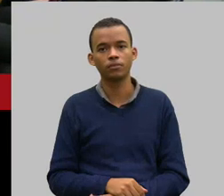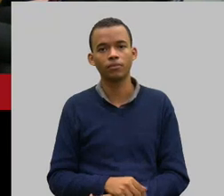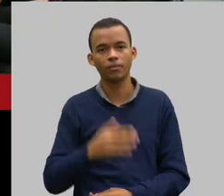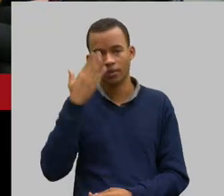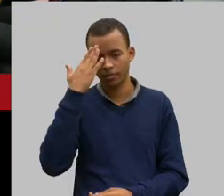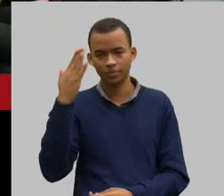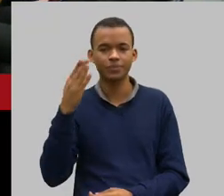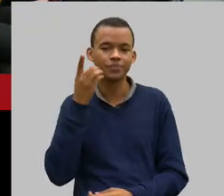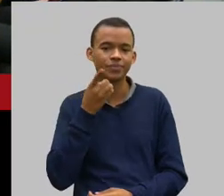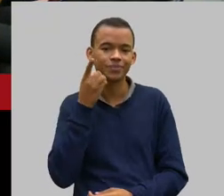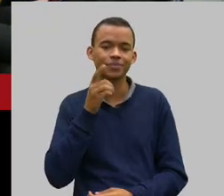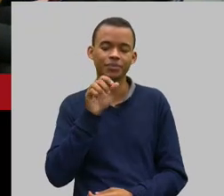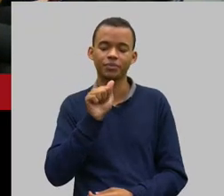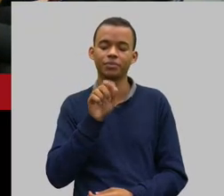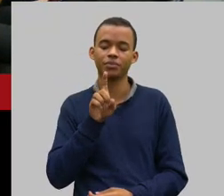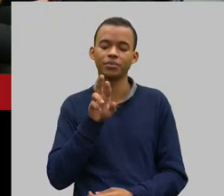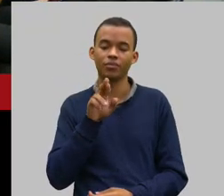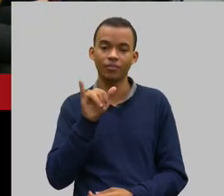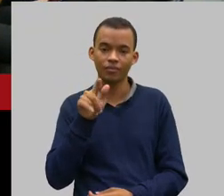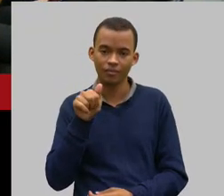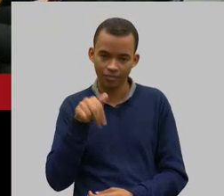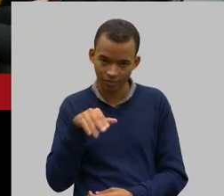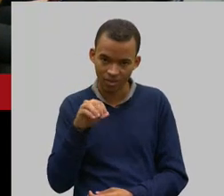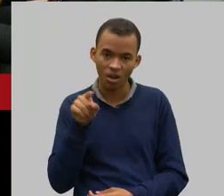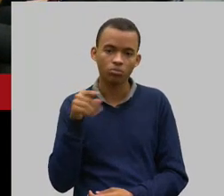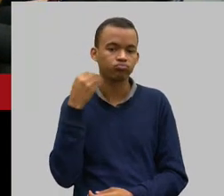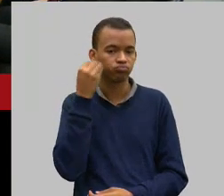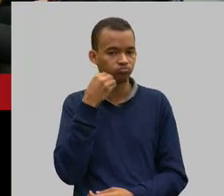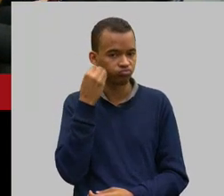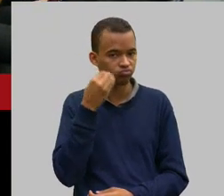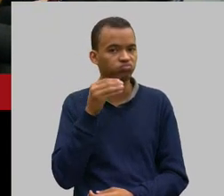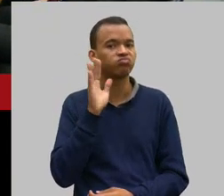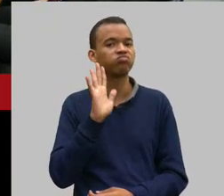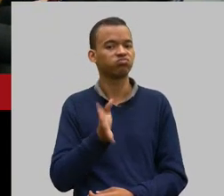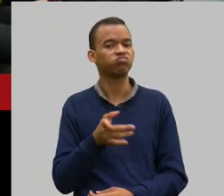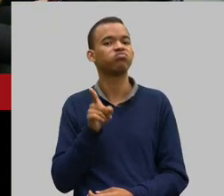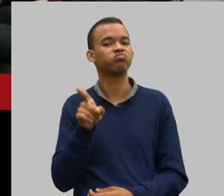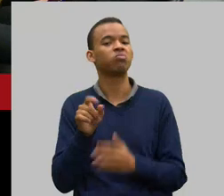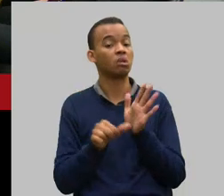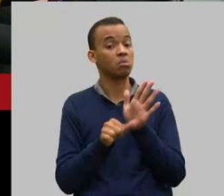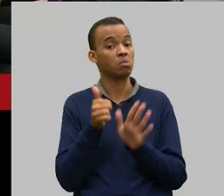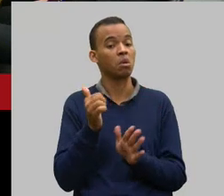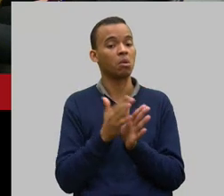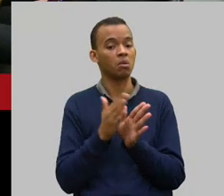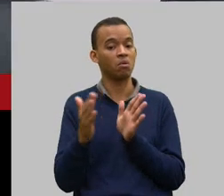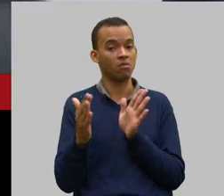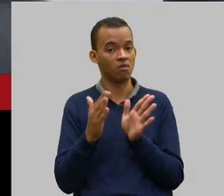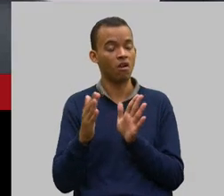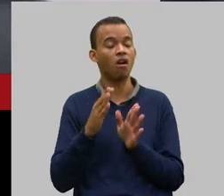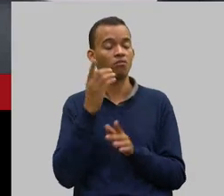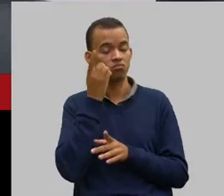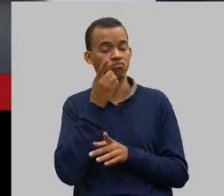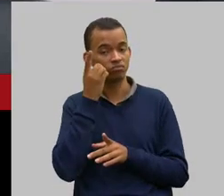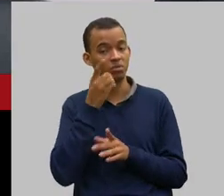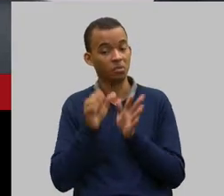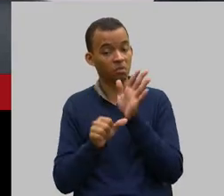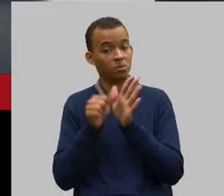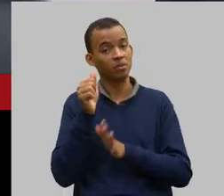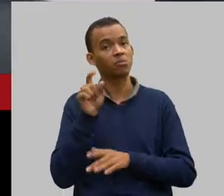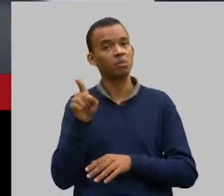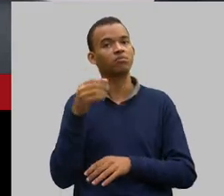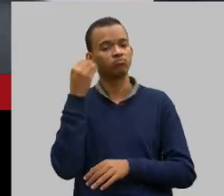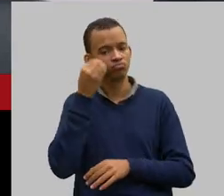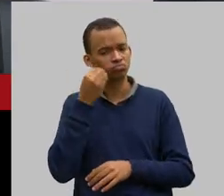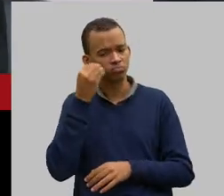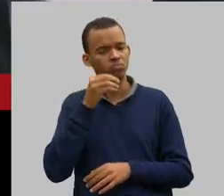né Deputado no primeiro mandato mas tem né abrilhantado Essa casa e na nossa comissão tem sido o